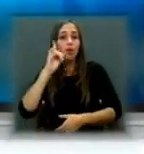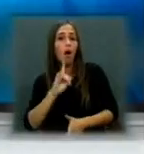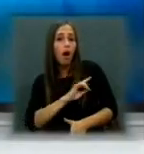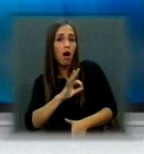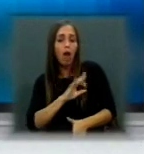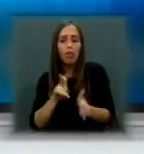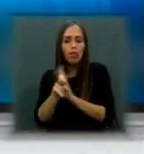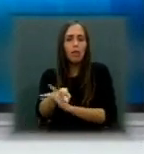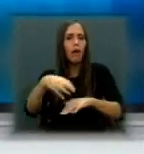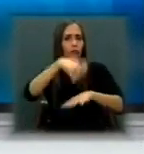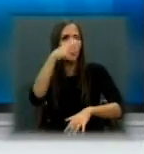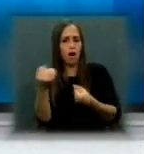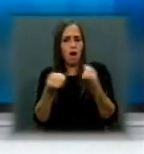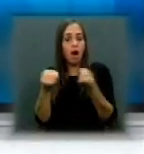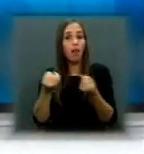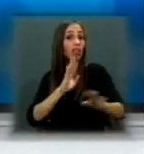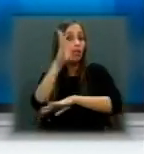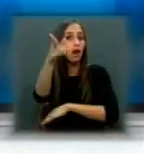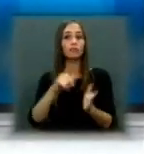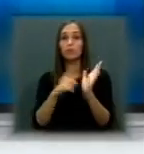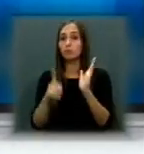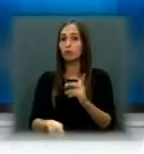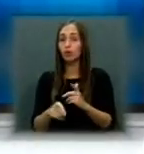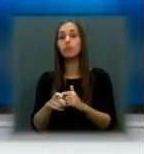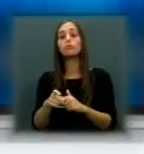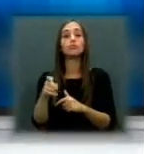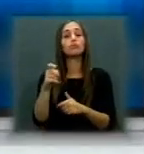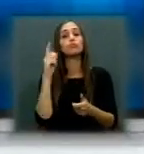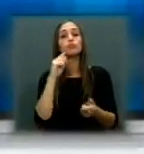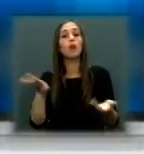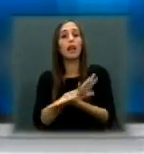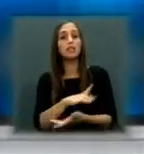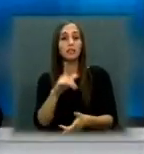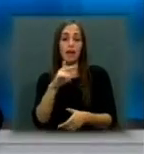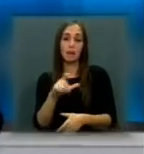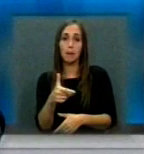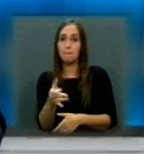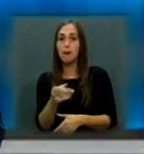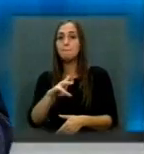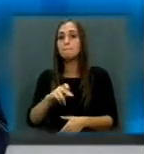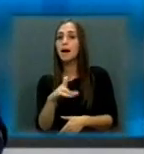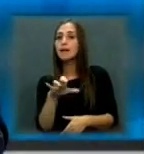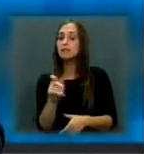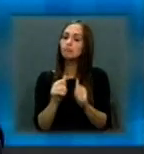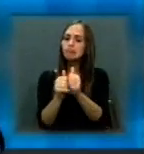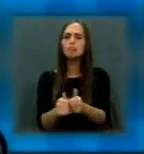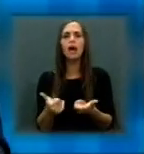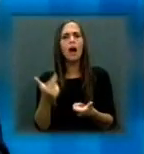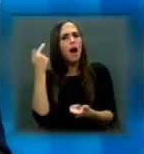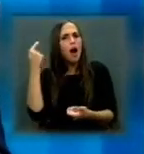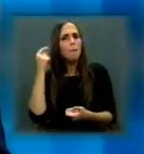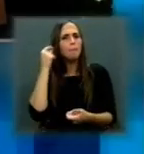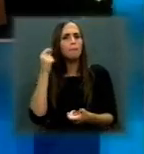no edifício com um veículo. Vamos em direto para os Estados Unidos com a correspondente da RTP, Márcia Rodrigues, que está a acompanhar esta situação. Márcia, foram divulgados há